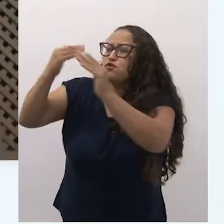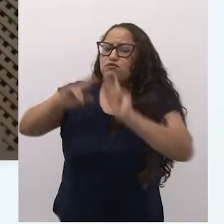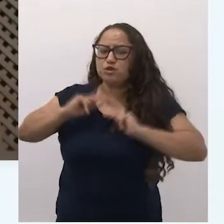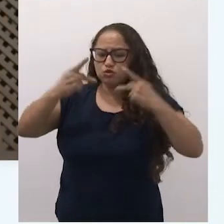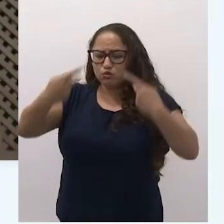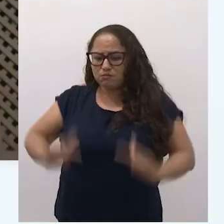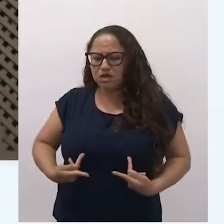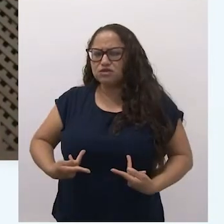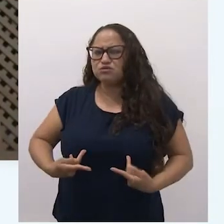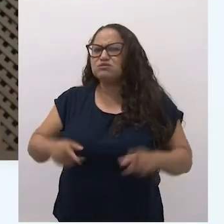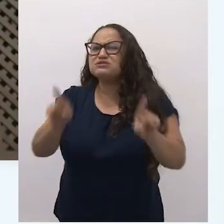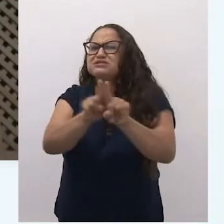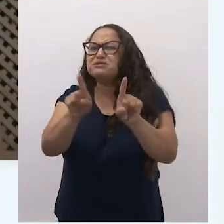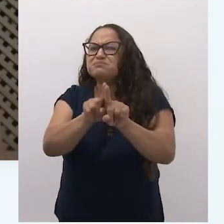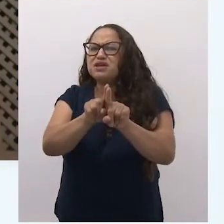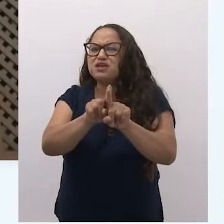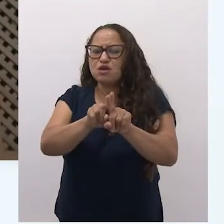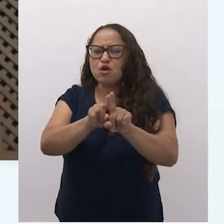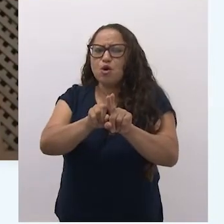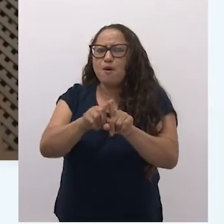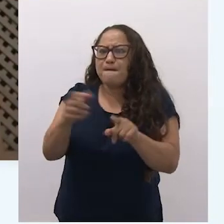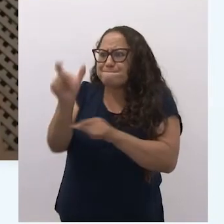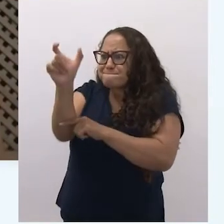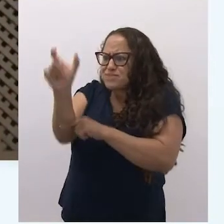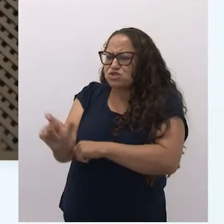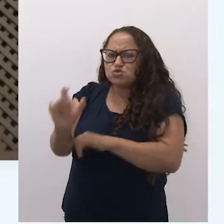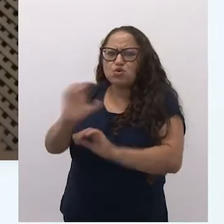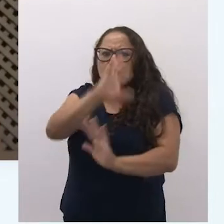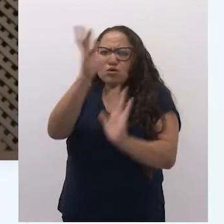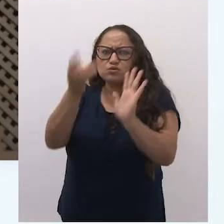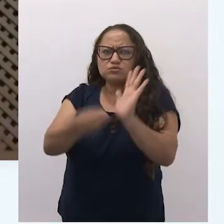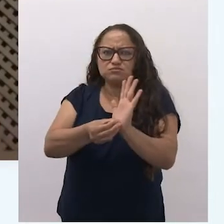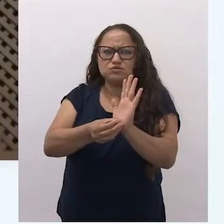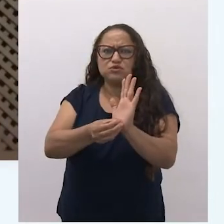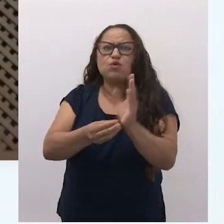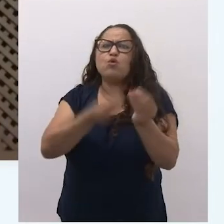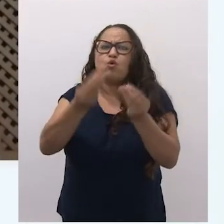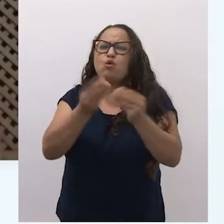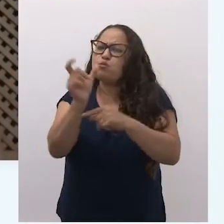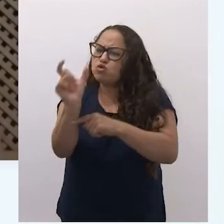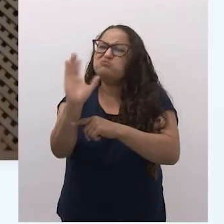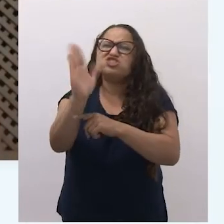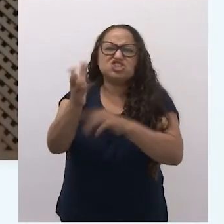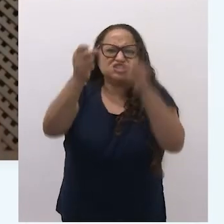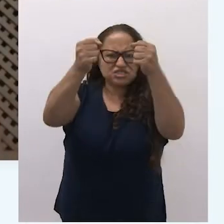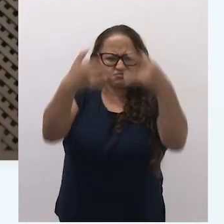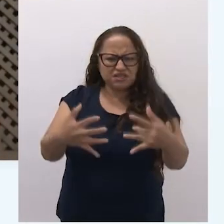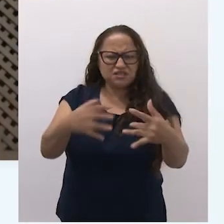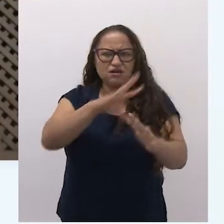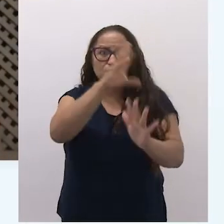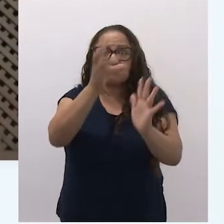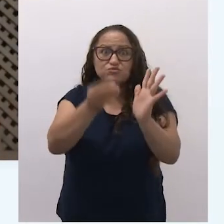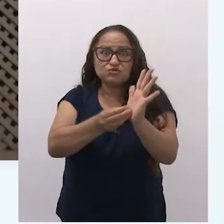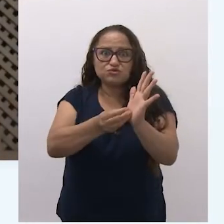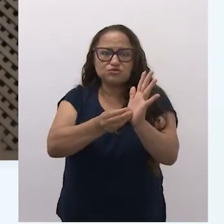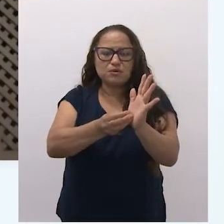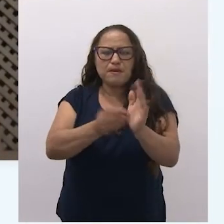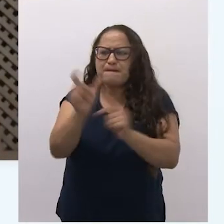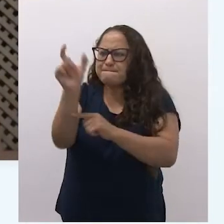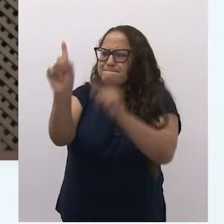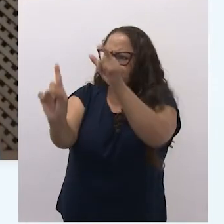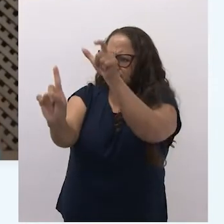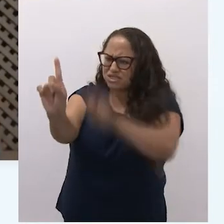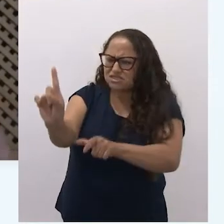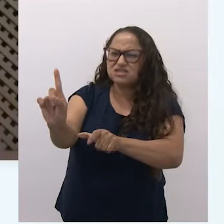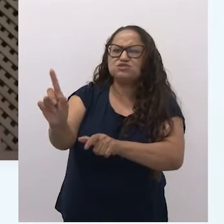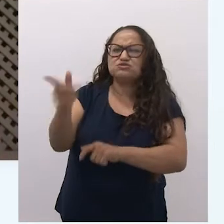num ser como um todo, né? Como o próprio nome diz, o integral. Então, nós estamos pensando nesse ser que tem uma